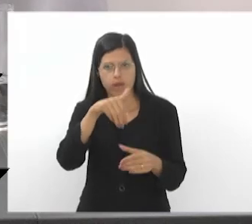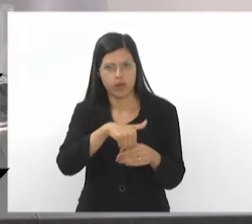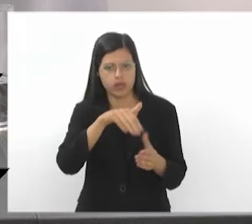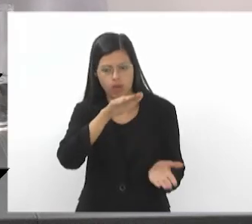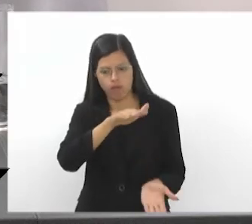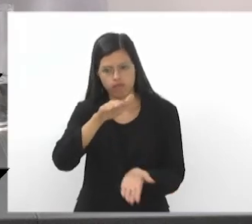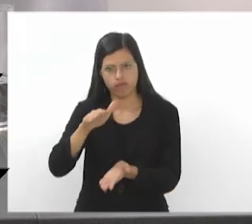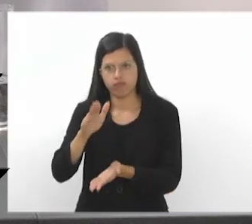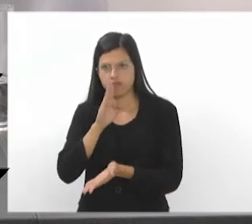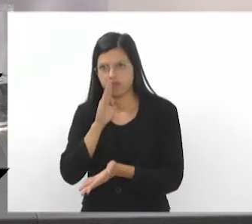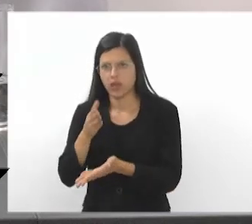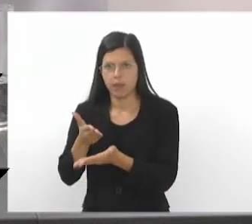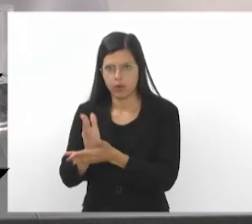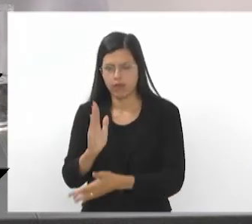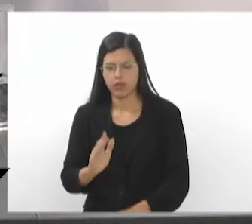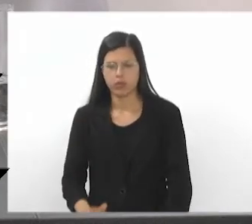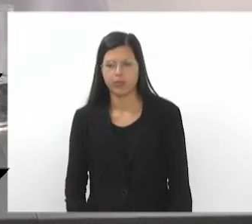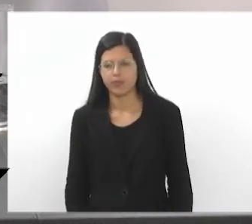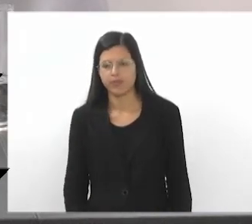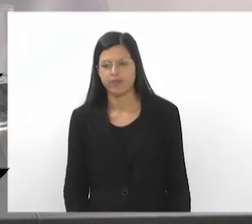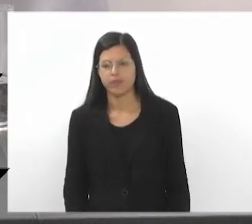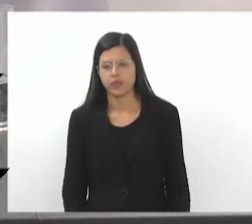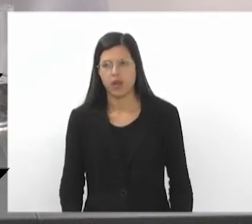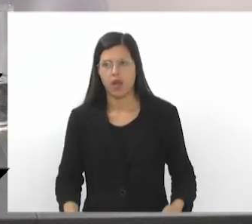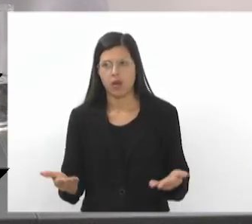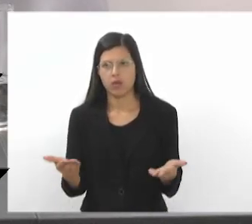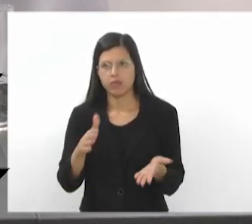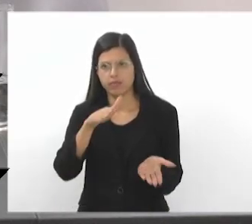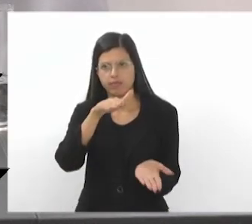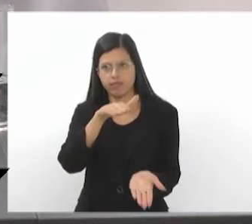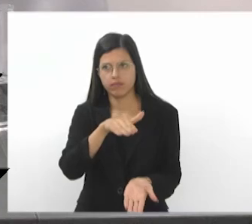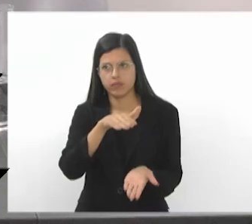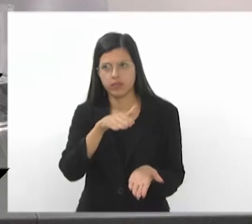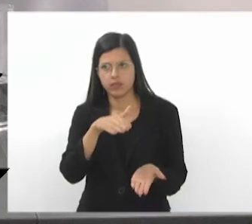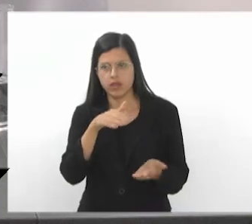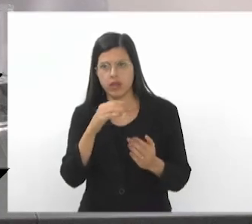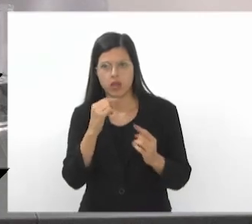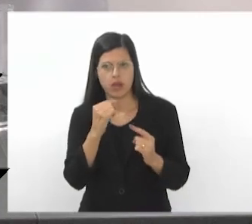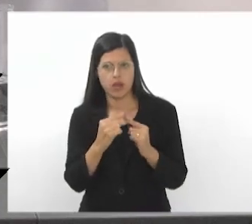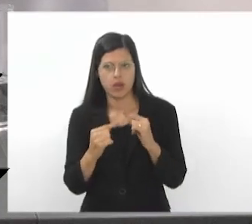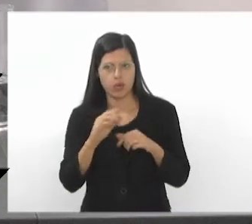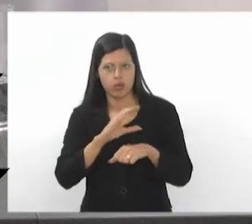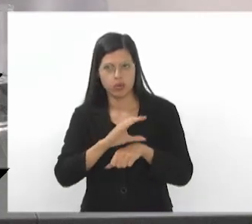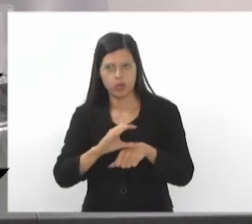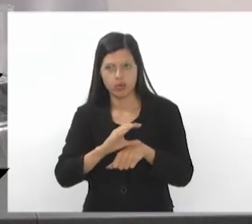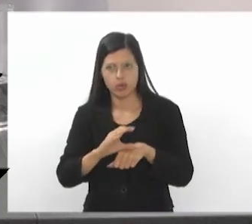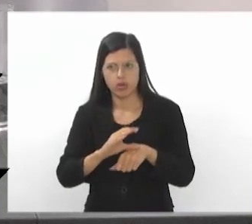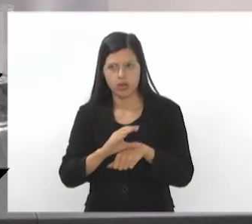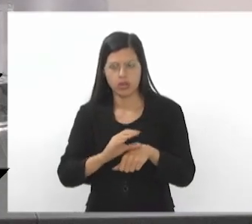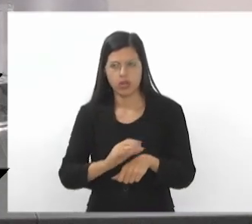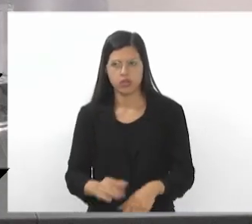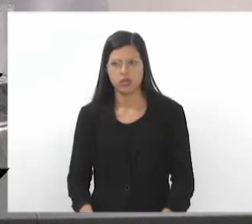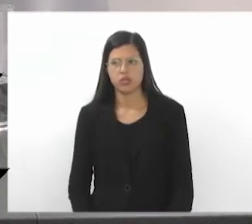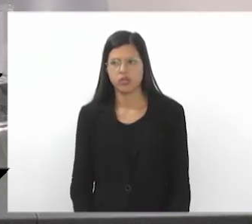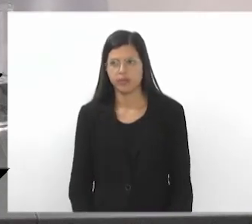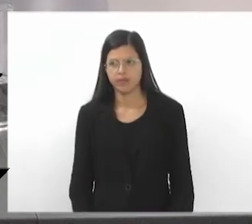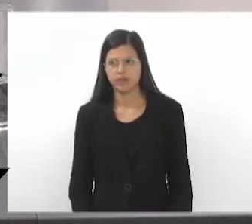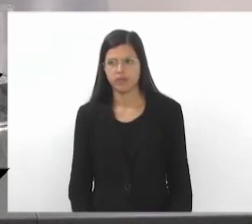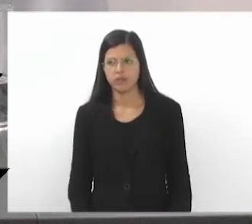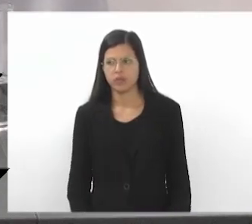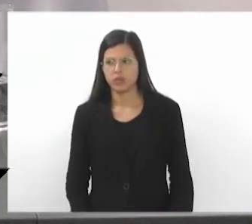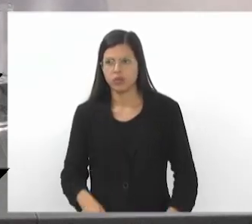permaneçam como estão, aprovado. Passo ao bloco de inconstitucionalidade, que são